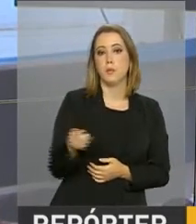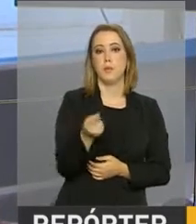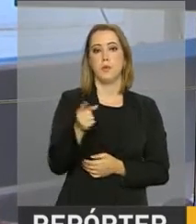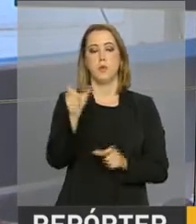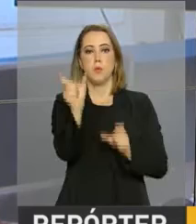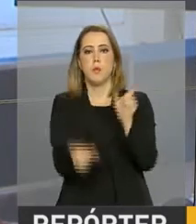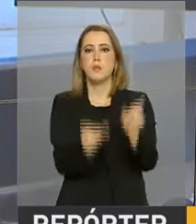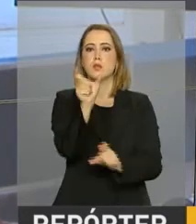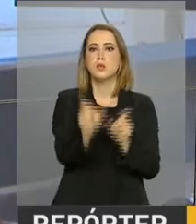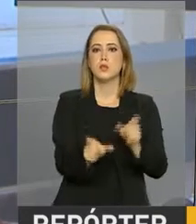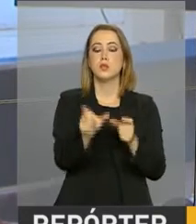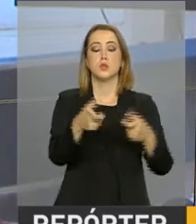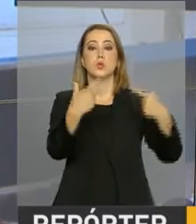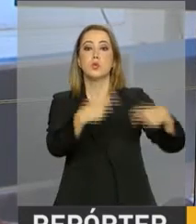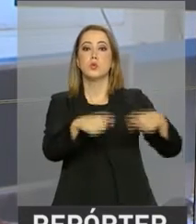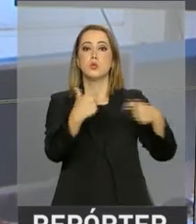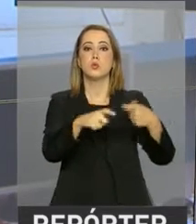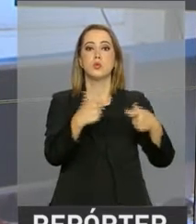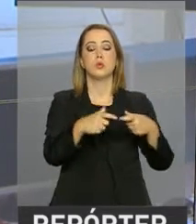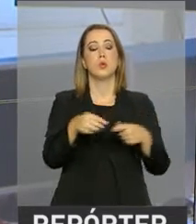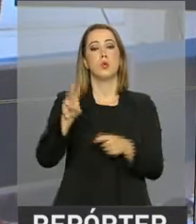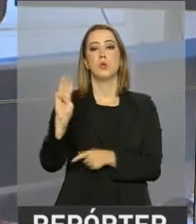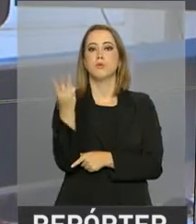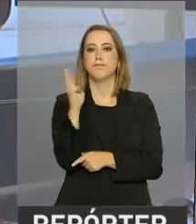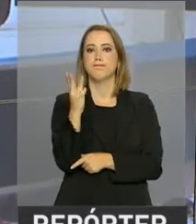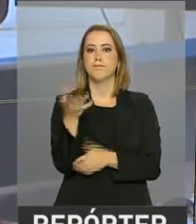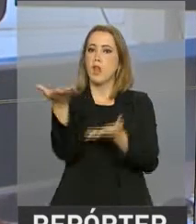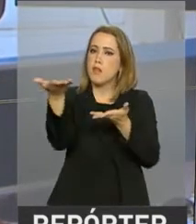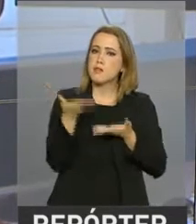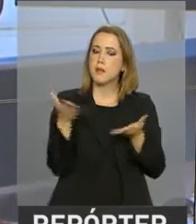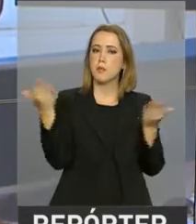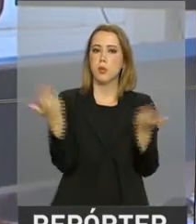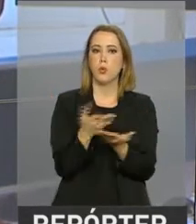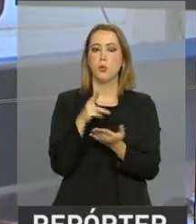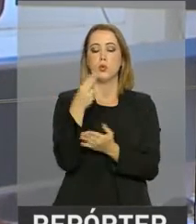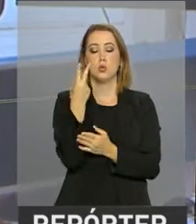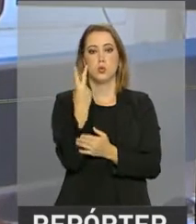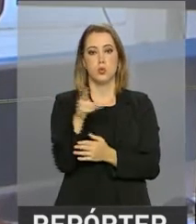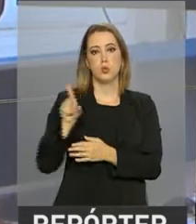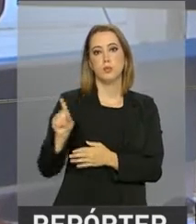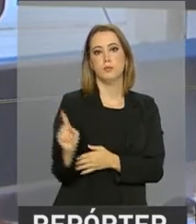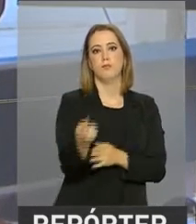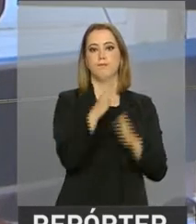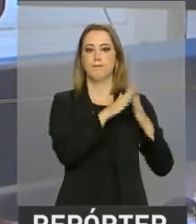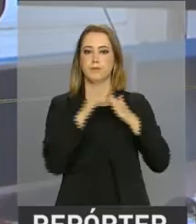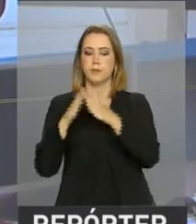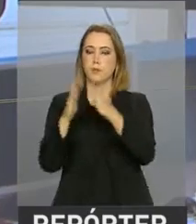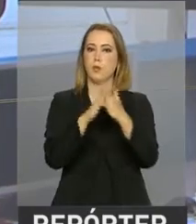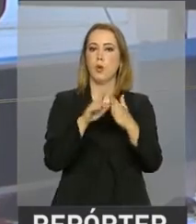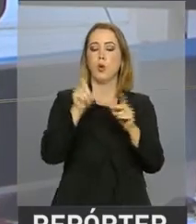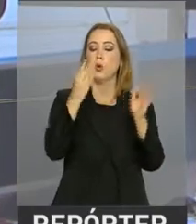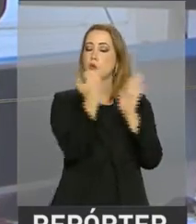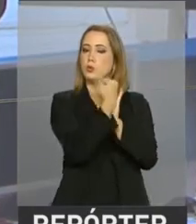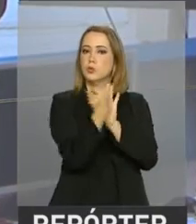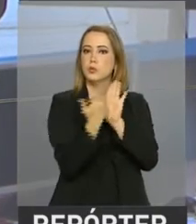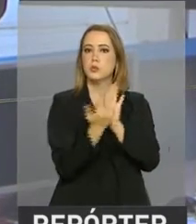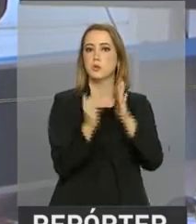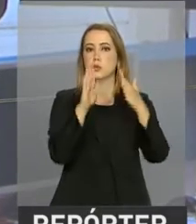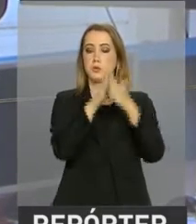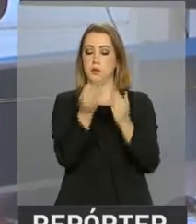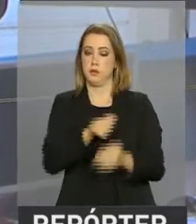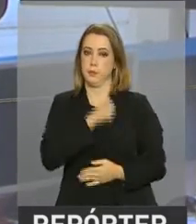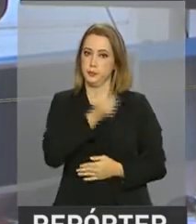da região de Imperatriz, no Maranhão, recebem hoje 2 mil moradias do Minha Casa Minha Vida. Todos os empreendimentos são equipados